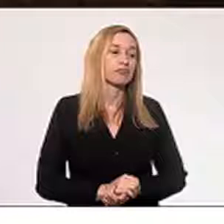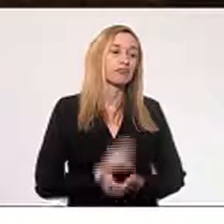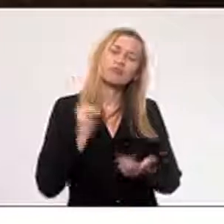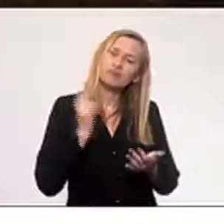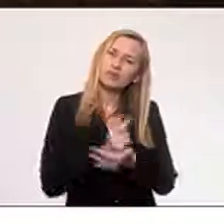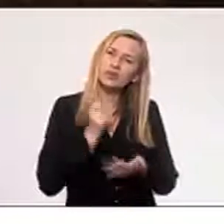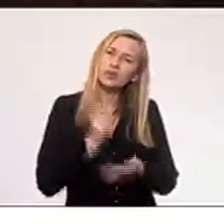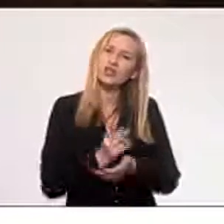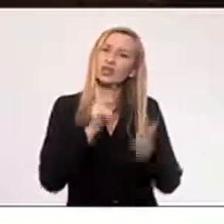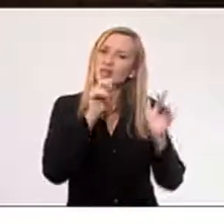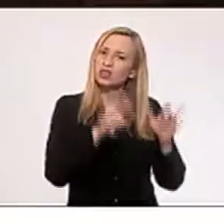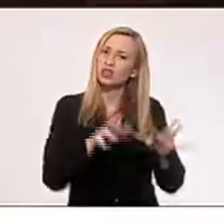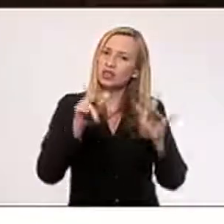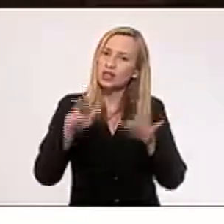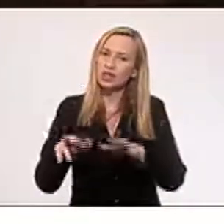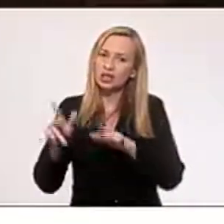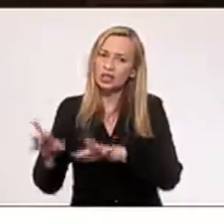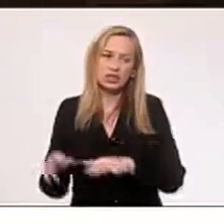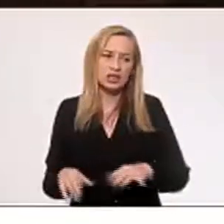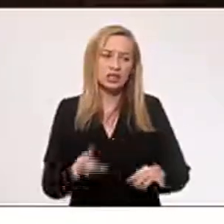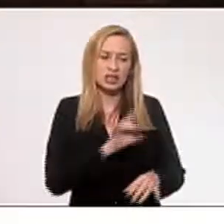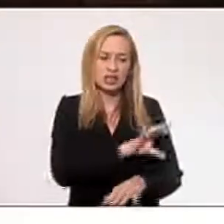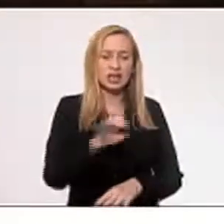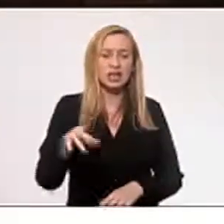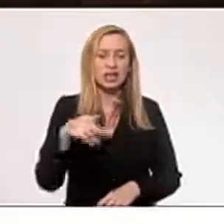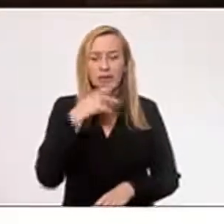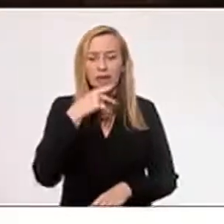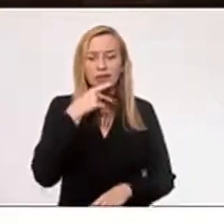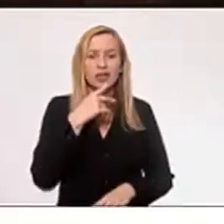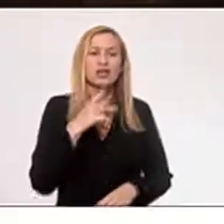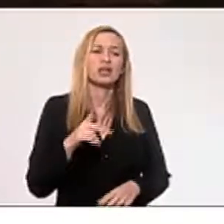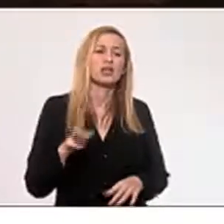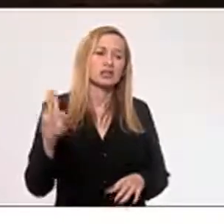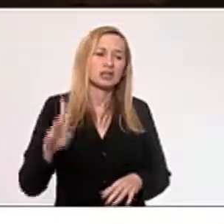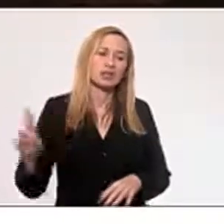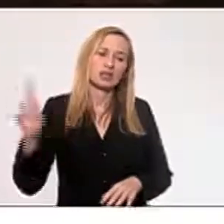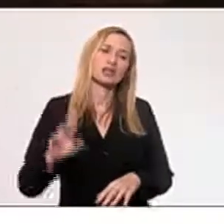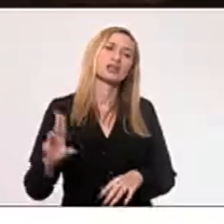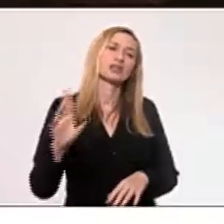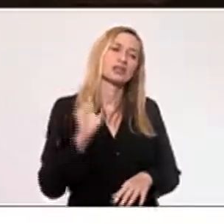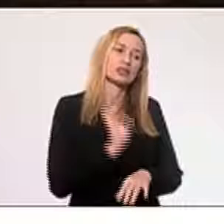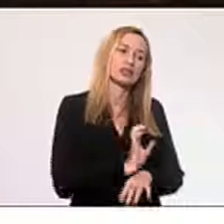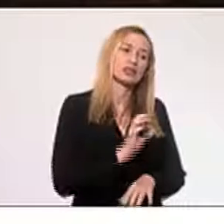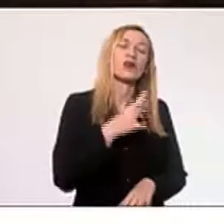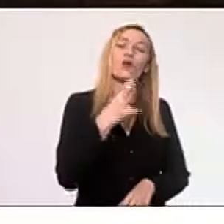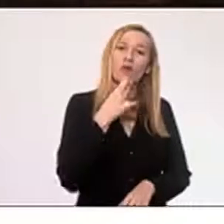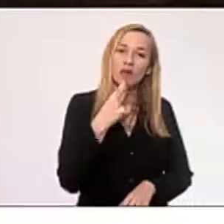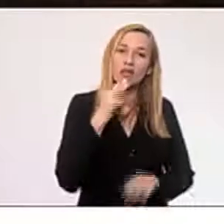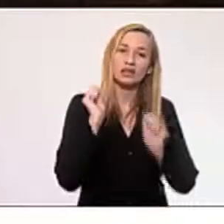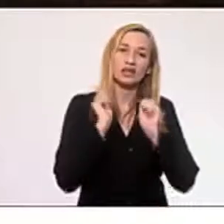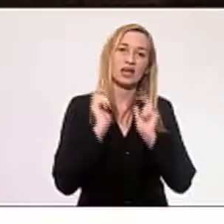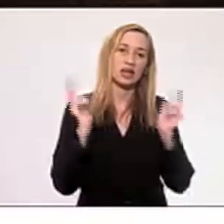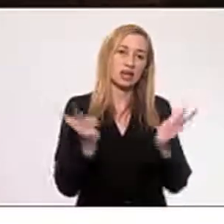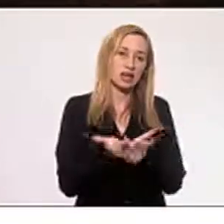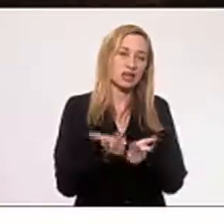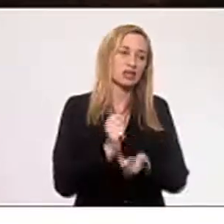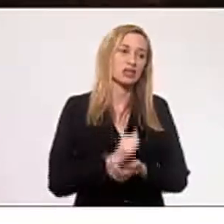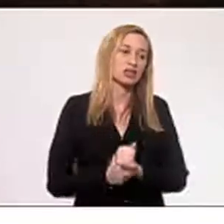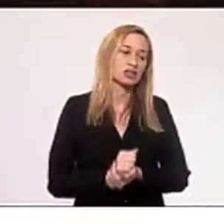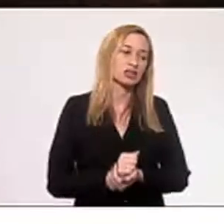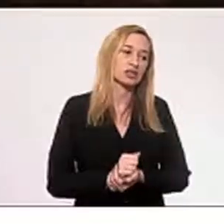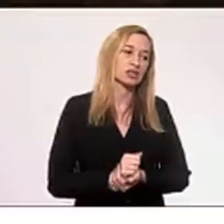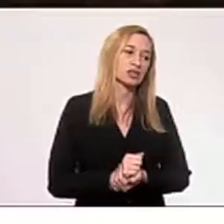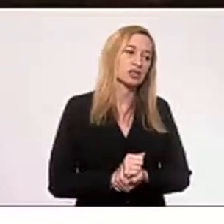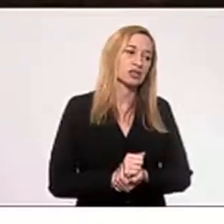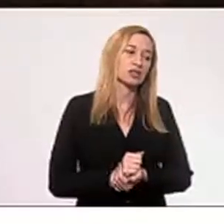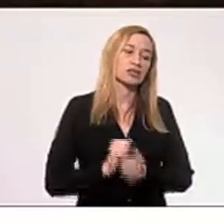com as diferenças de posição aqui no parlamento, as universidades estaduais, elas reconhecem na ALERJ uma interlocutora e uma